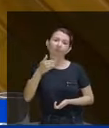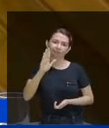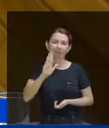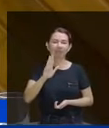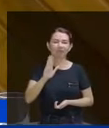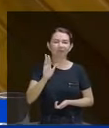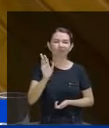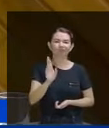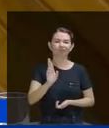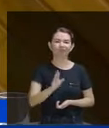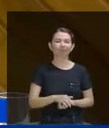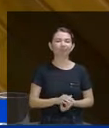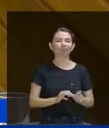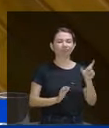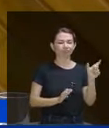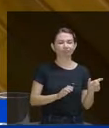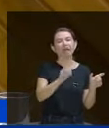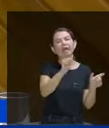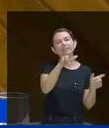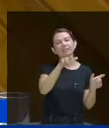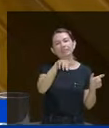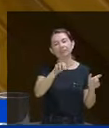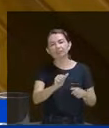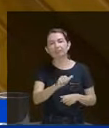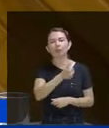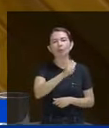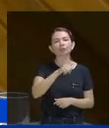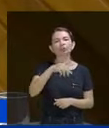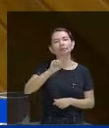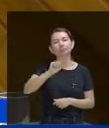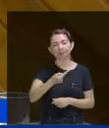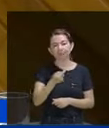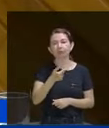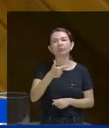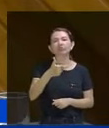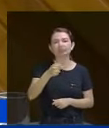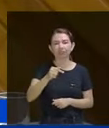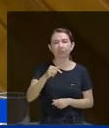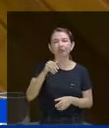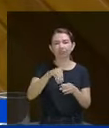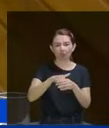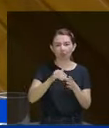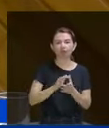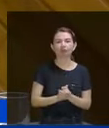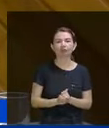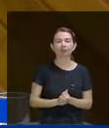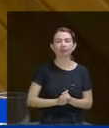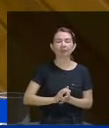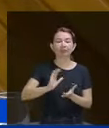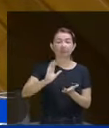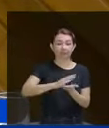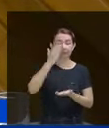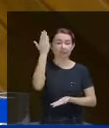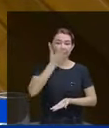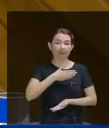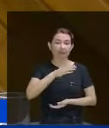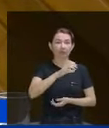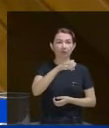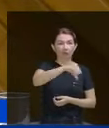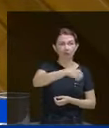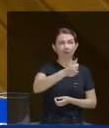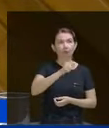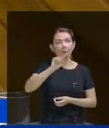257.700. Aline Serrão obteve 11.017 votos e declarou na sua prestação de contas uma receita de R$